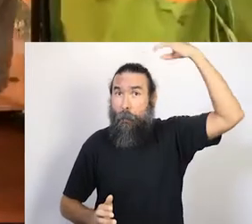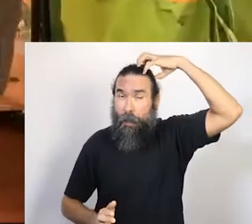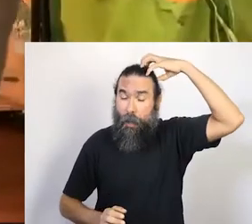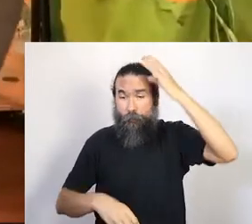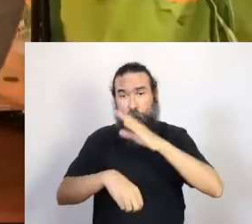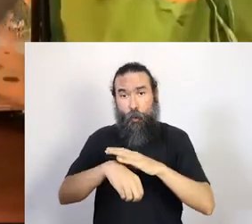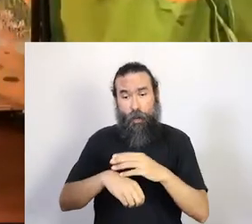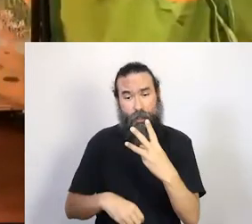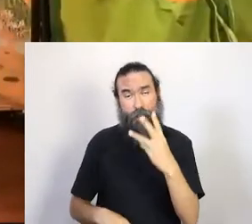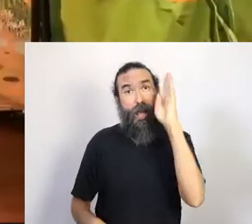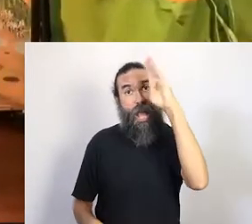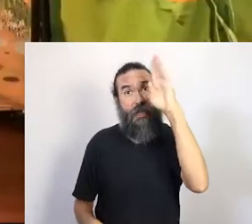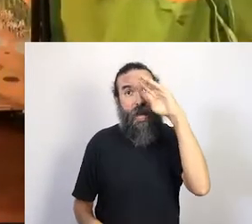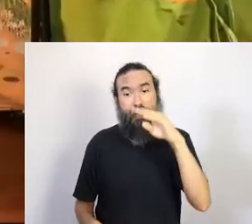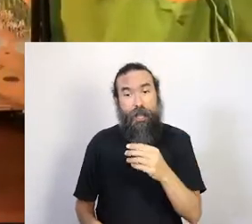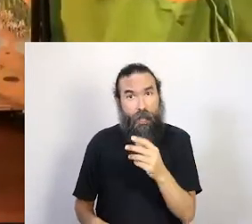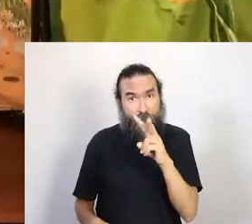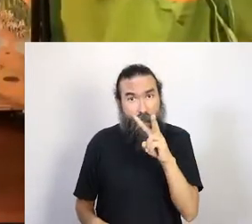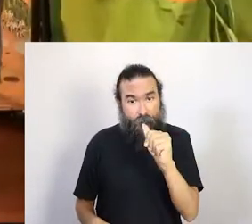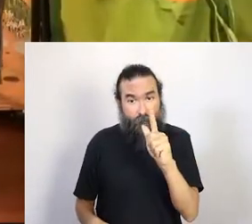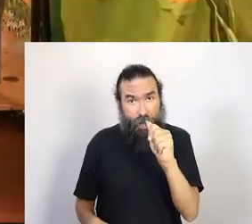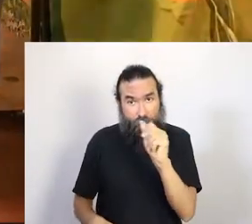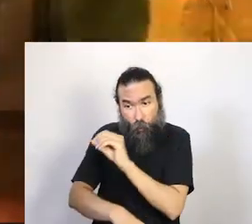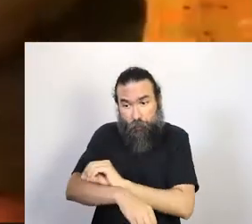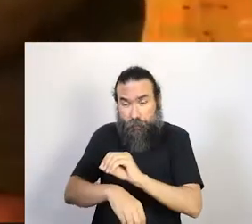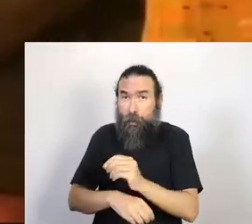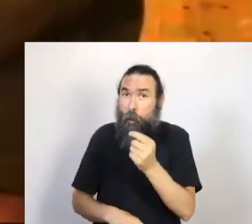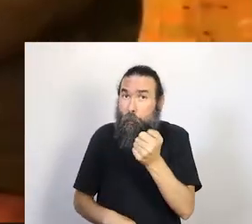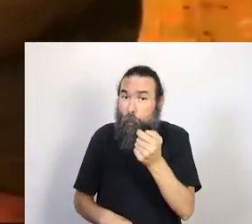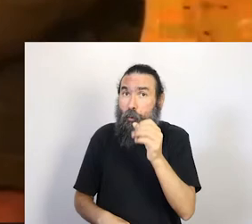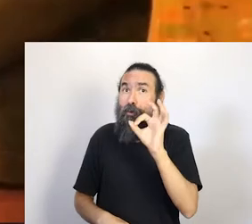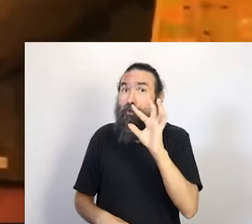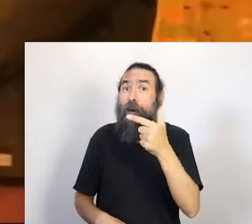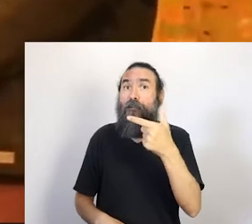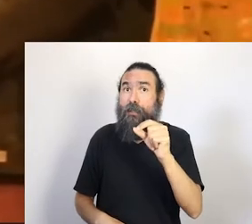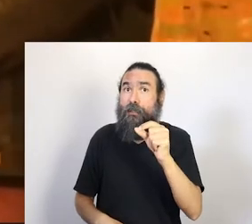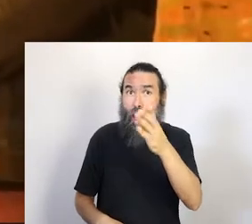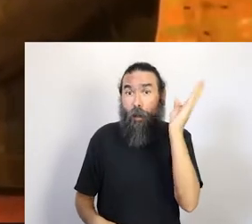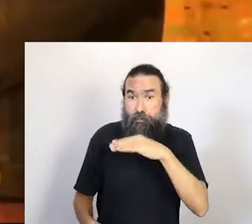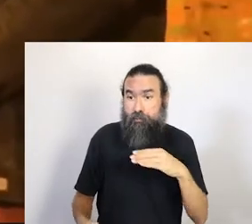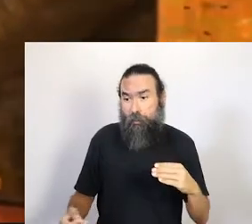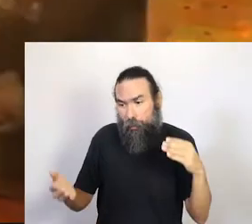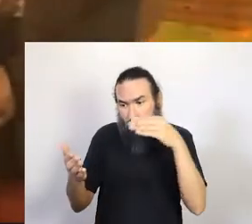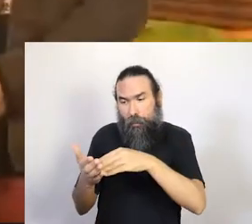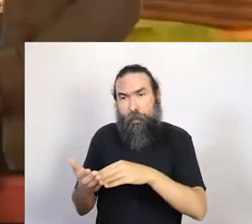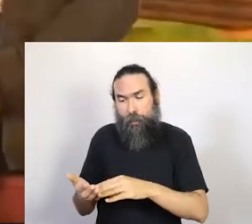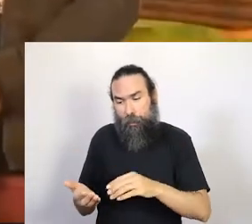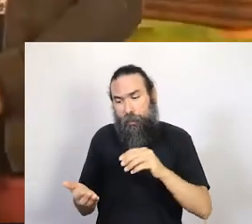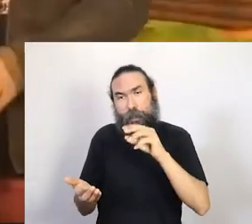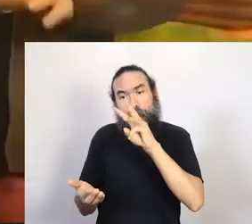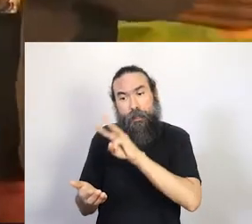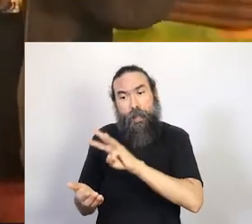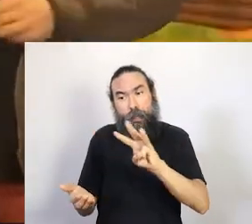3 horas da tarde. E a vaga é pouca, hein, Juliano? Só 20. Só 20? Só 20. Nossa, então corre lá, gente. Corre lá e se inscreva